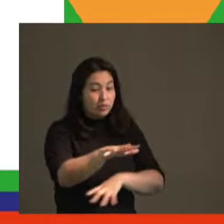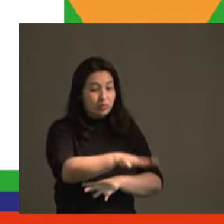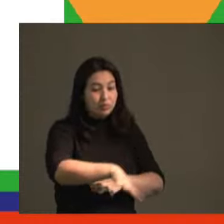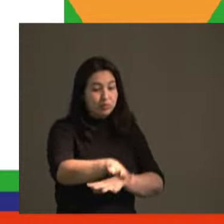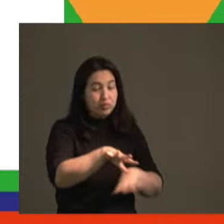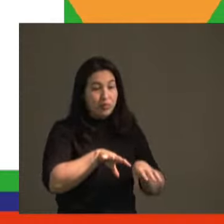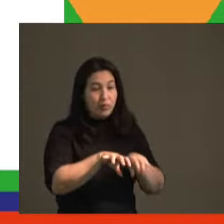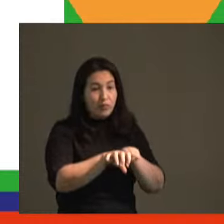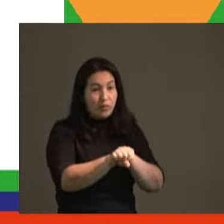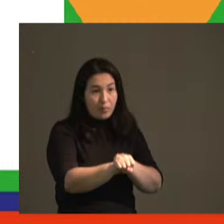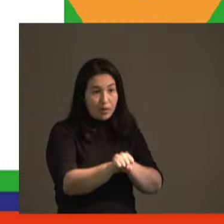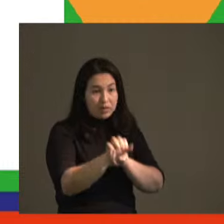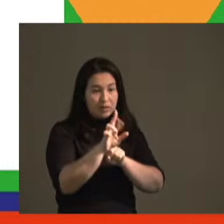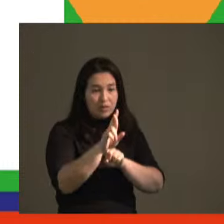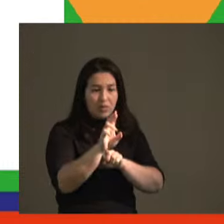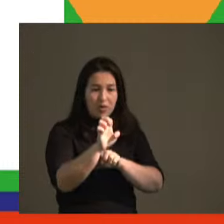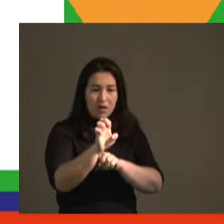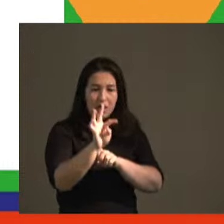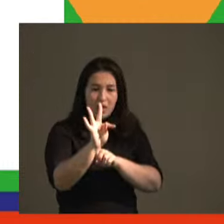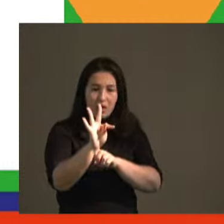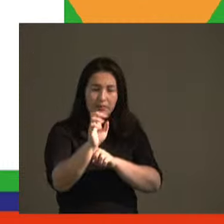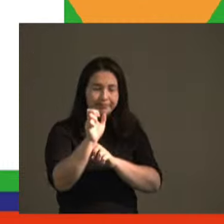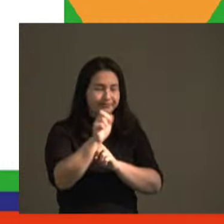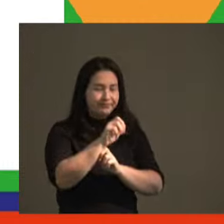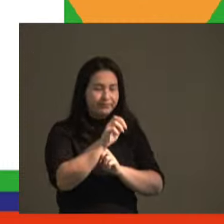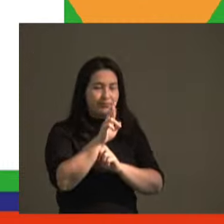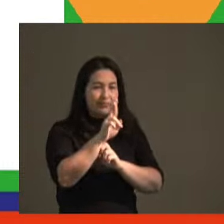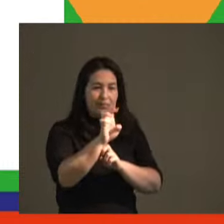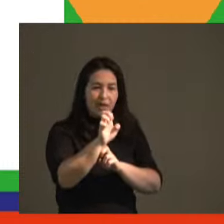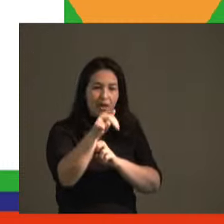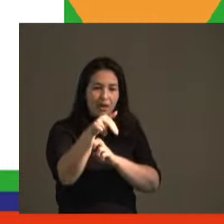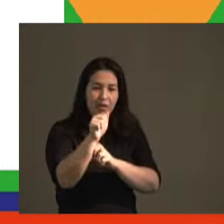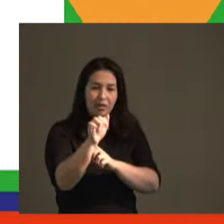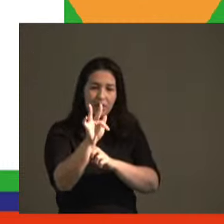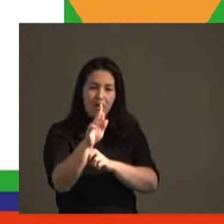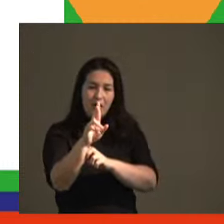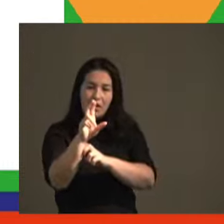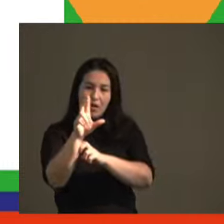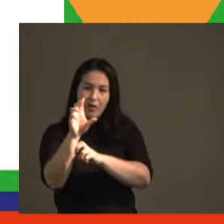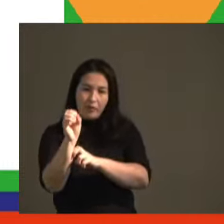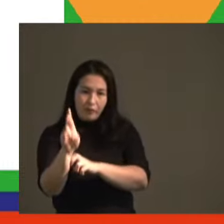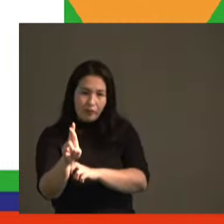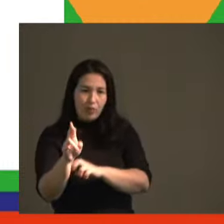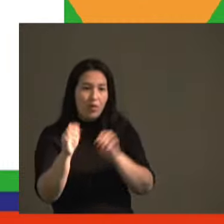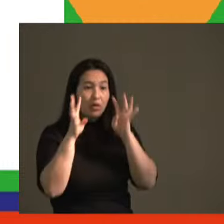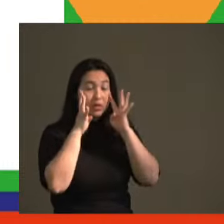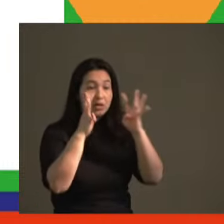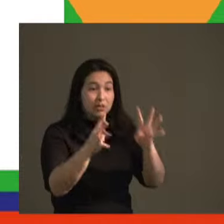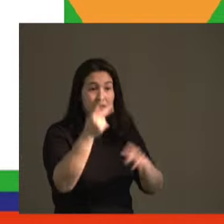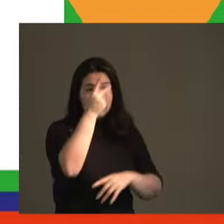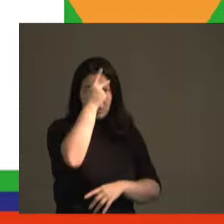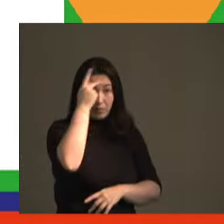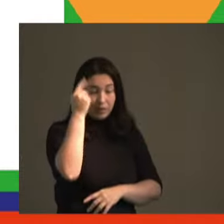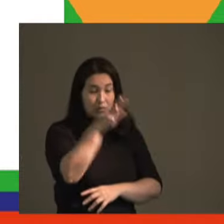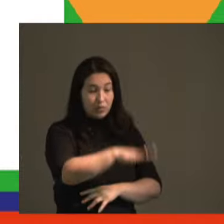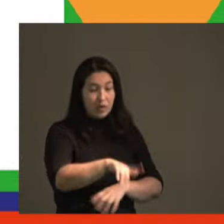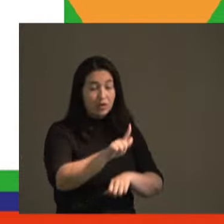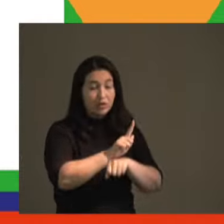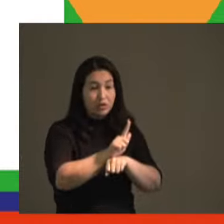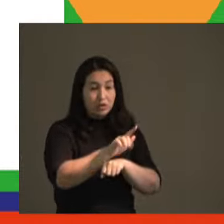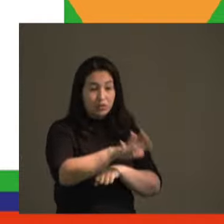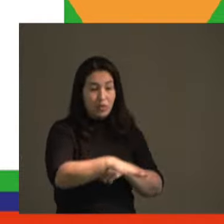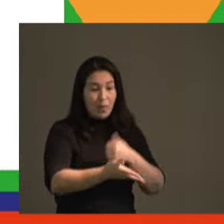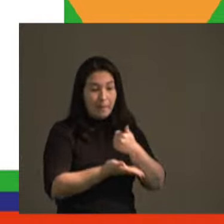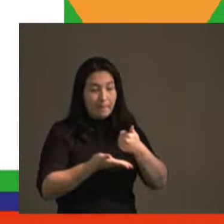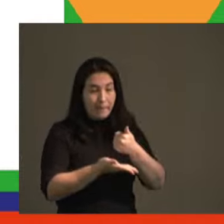de Formação, RENAFOR, para contribuir com a melhoria da formação e atuação de professores e gestores da Rede Básica de Ensino